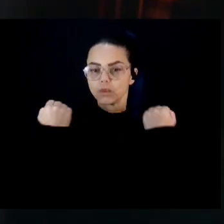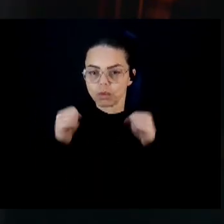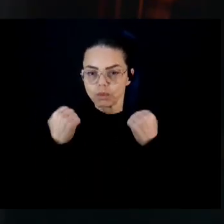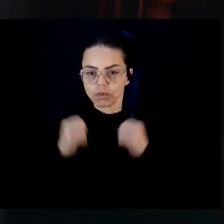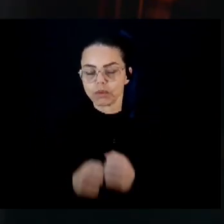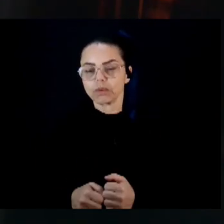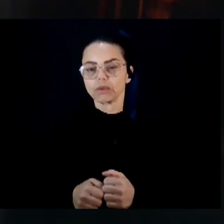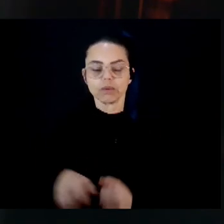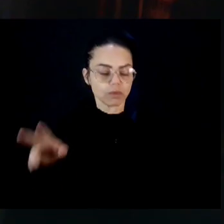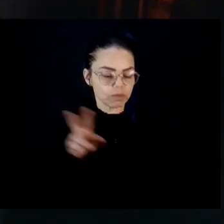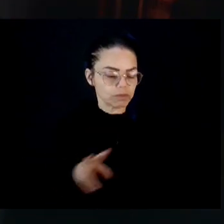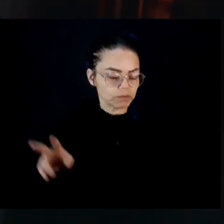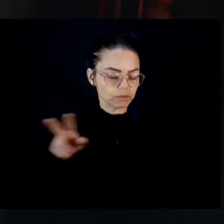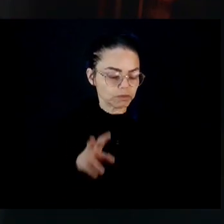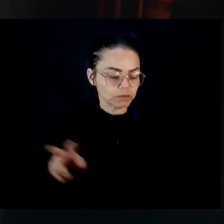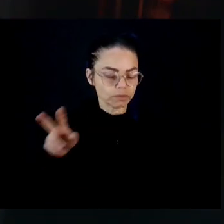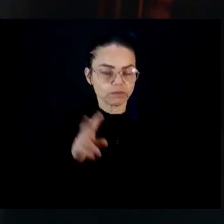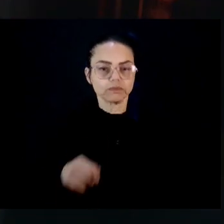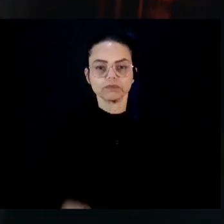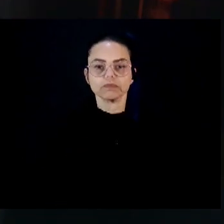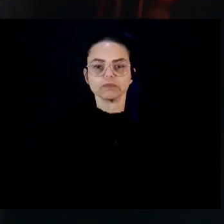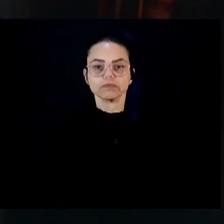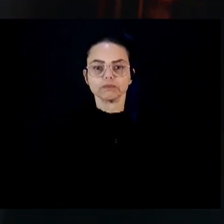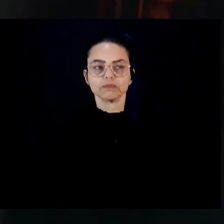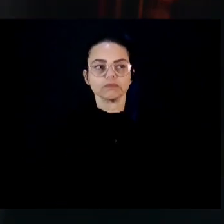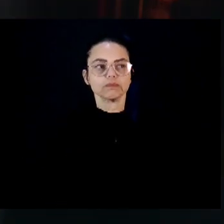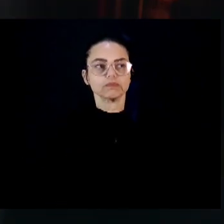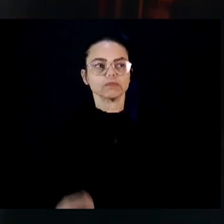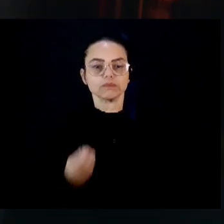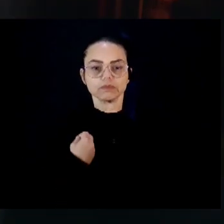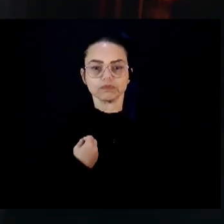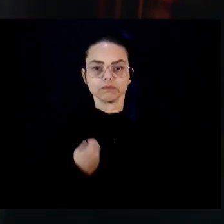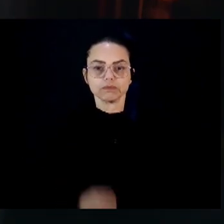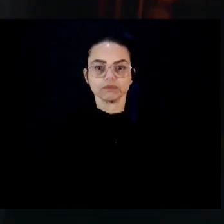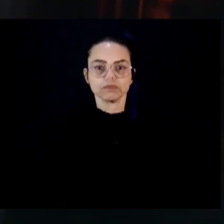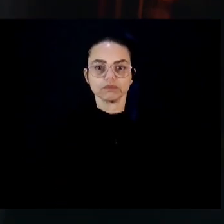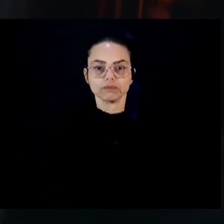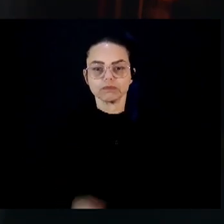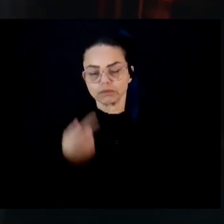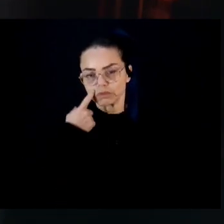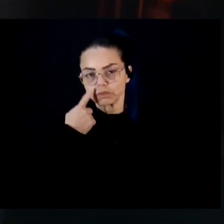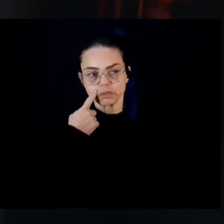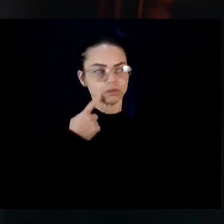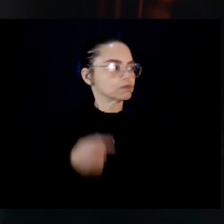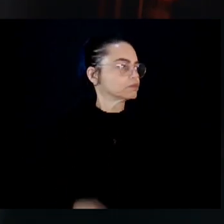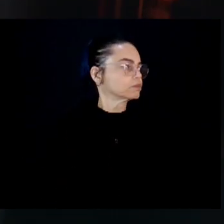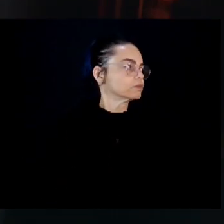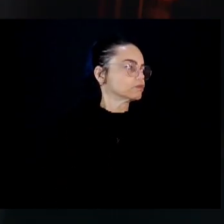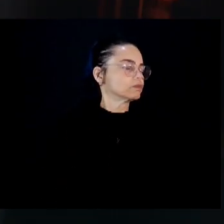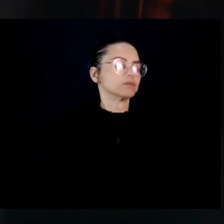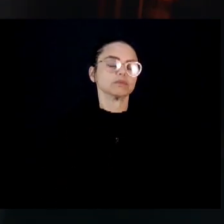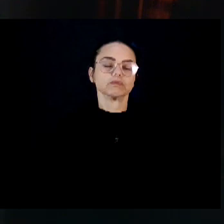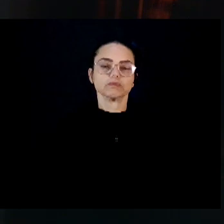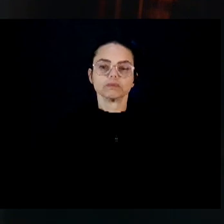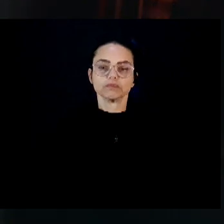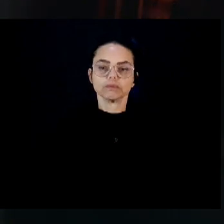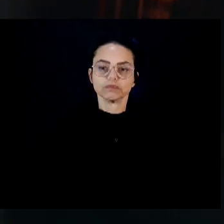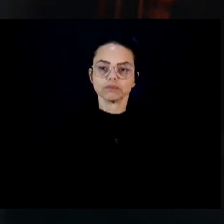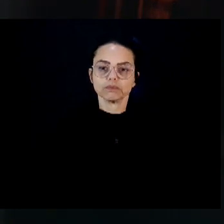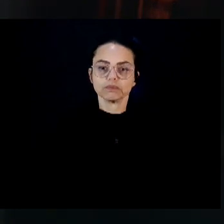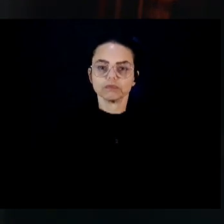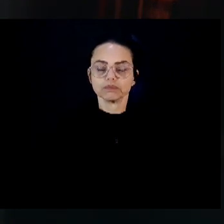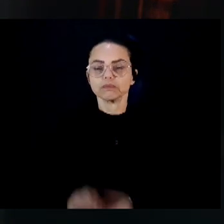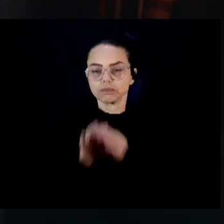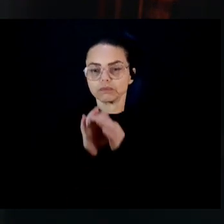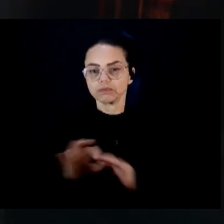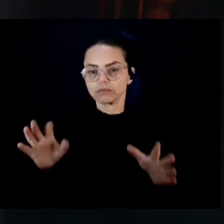né? E eu queria tocar num ponto bem interessante, doutor, porque é algo que a gente vê também isso e que está disponível,